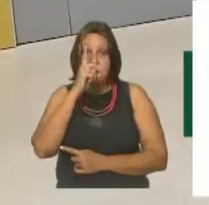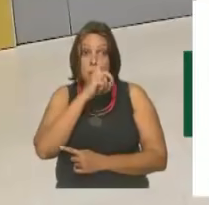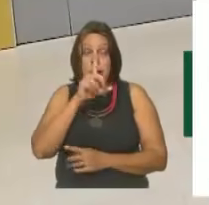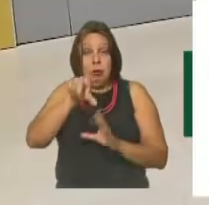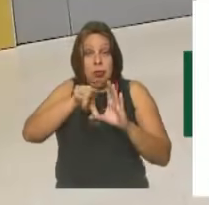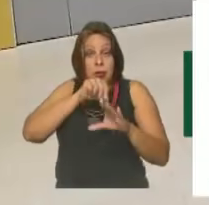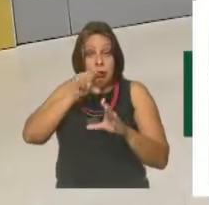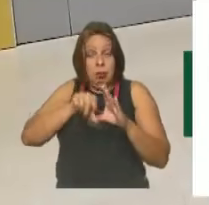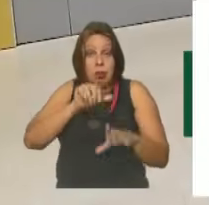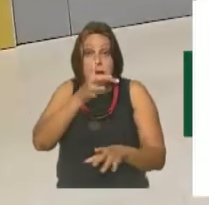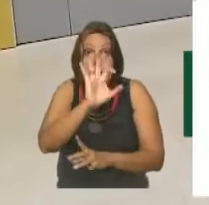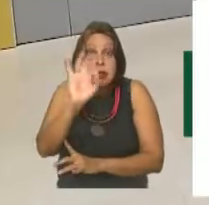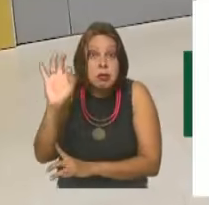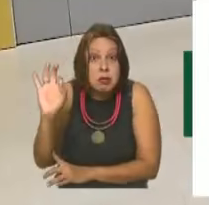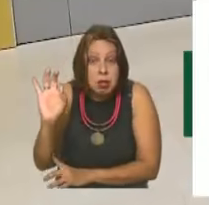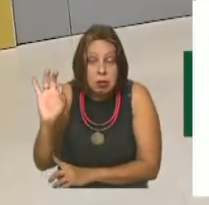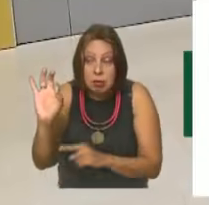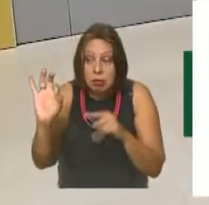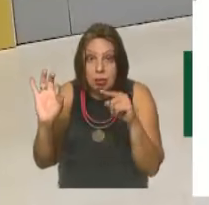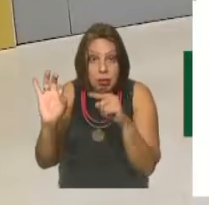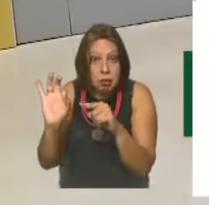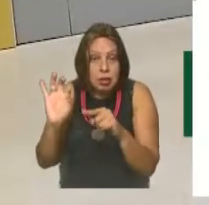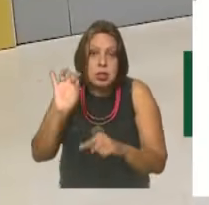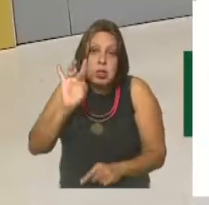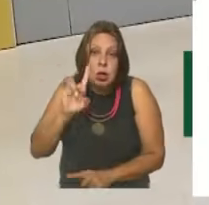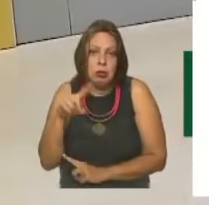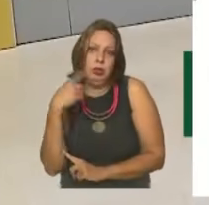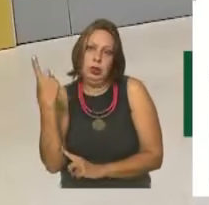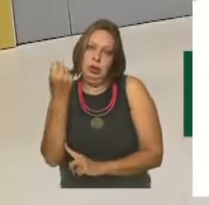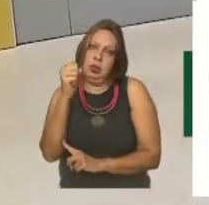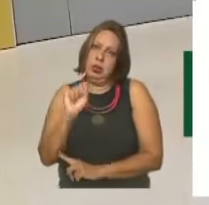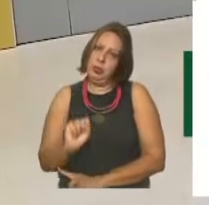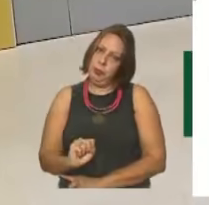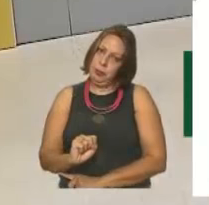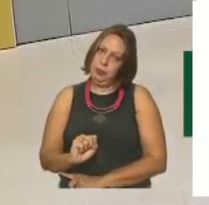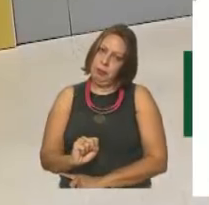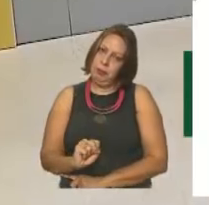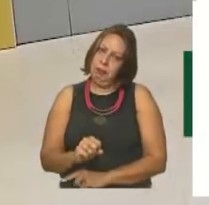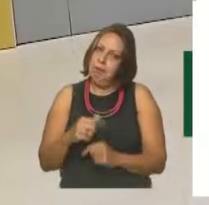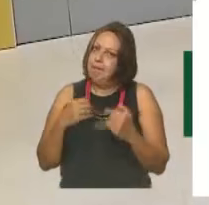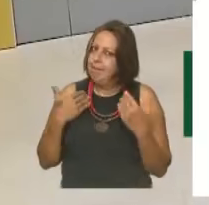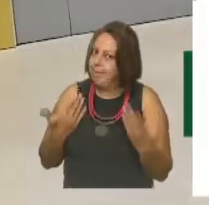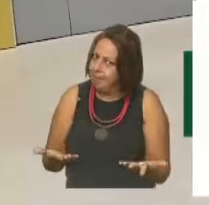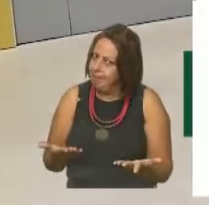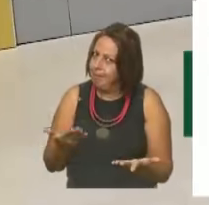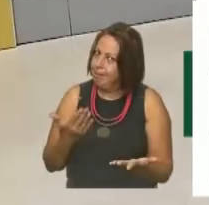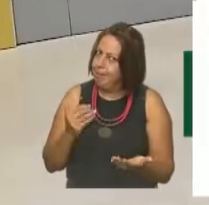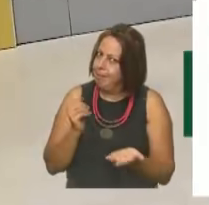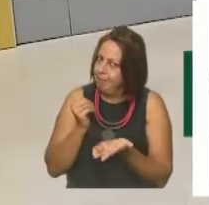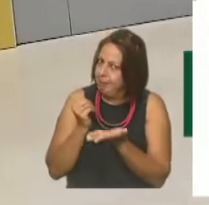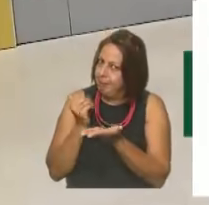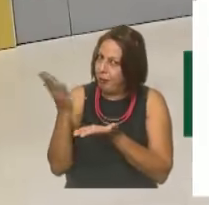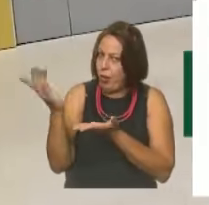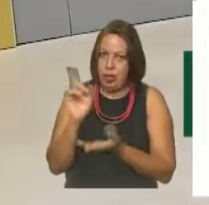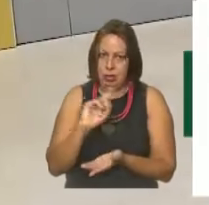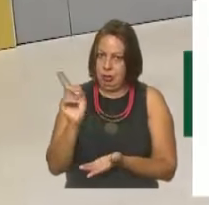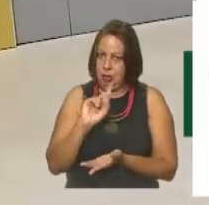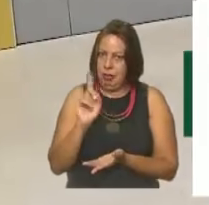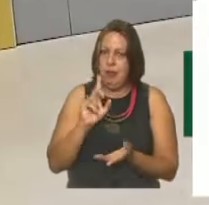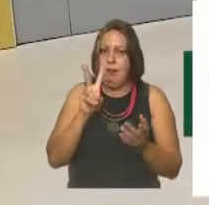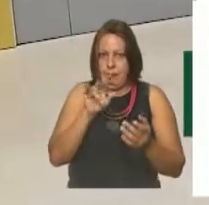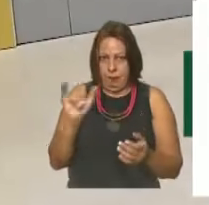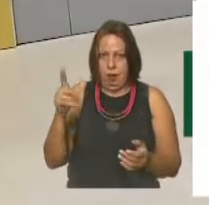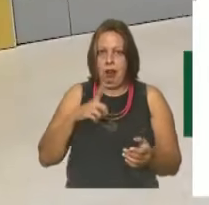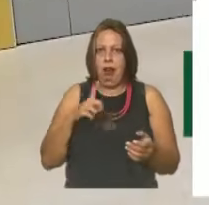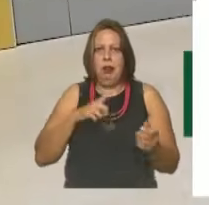sortearemos 100 pessoas só no Gira Sergipe. Olha, e pois é, então você não fique de fora, porque vai ser dupla